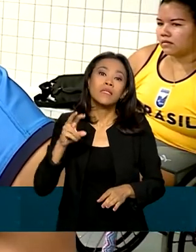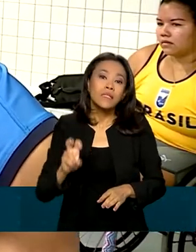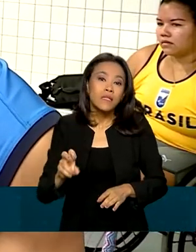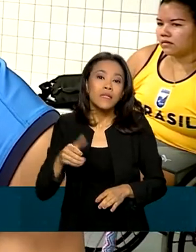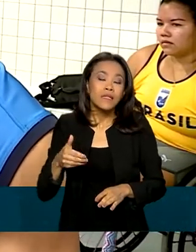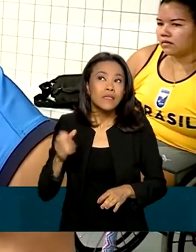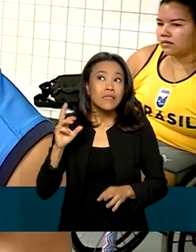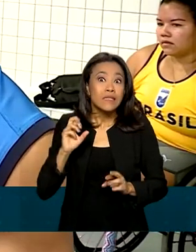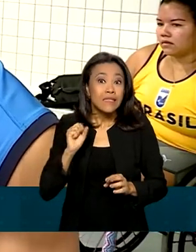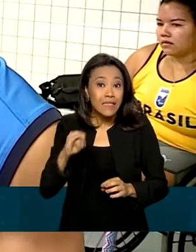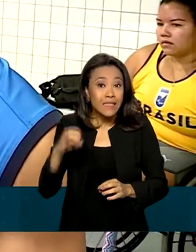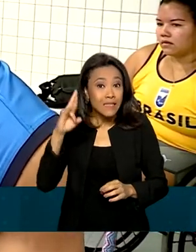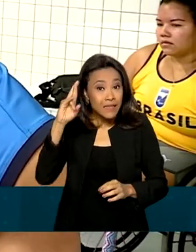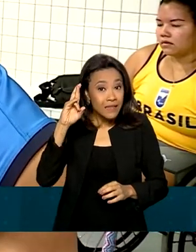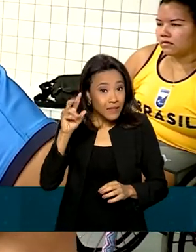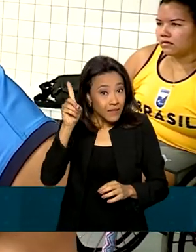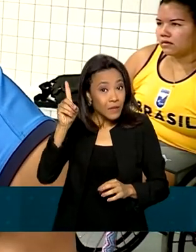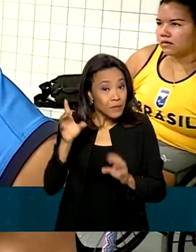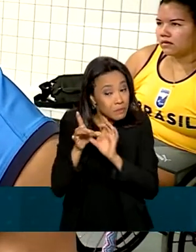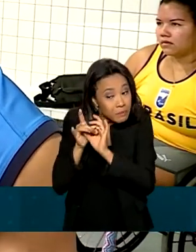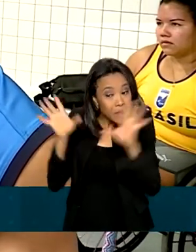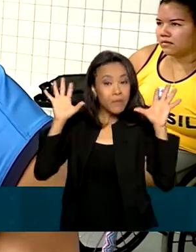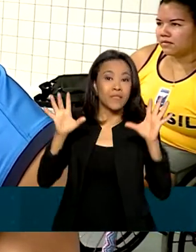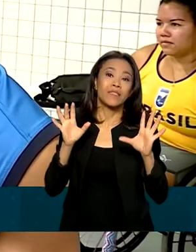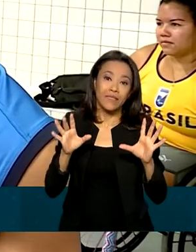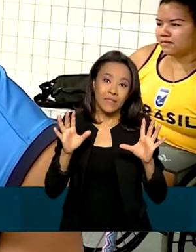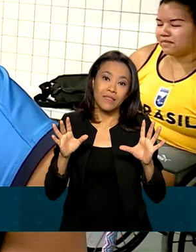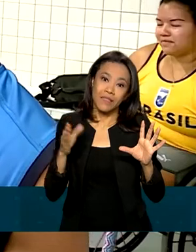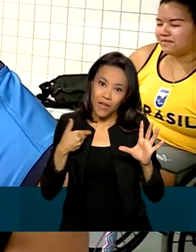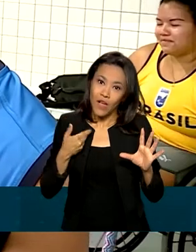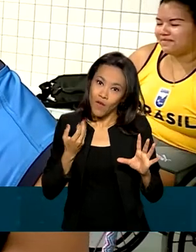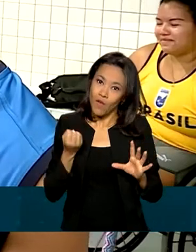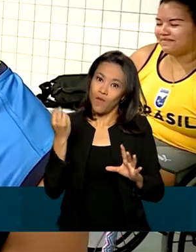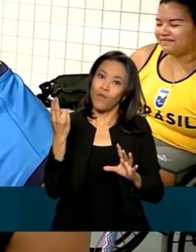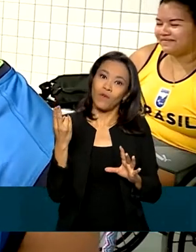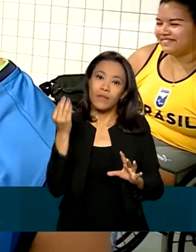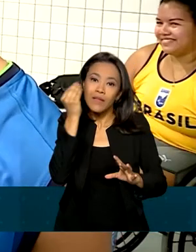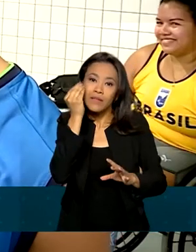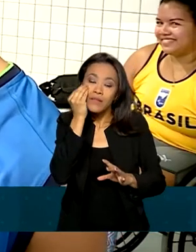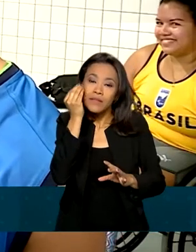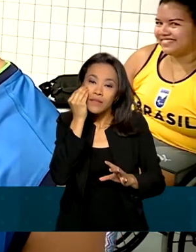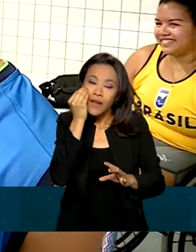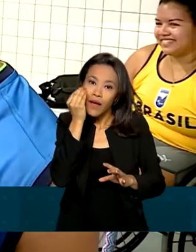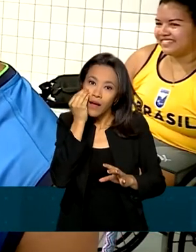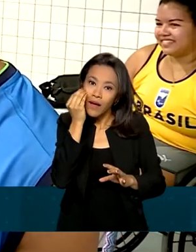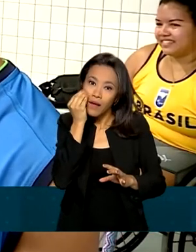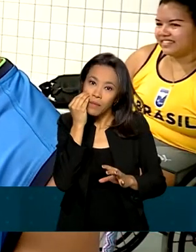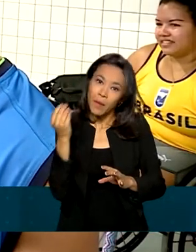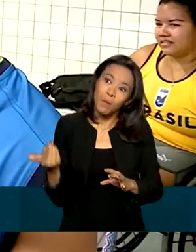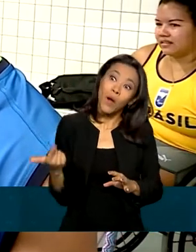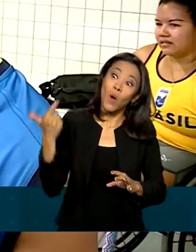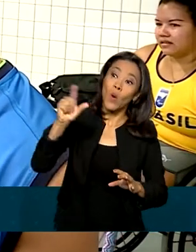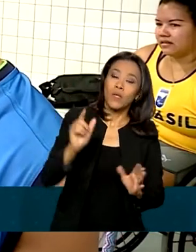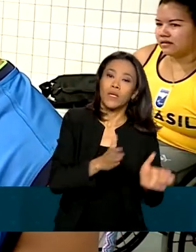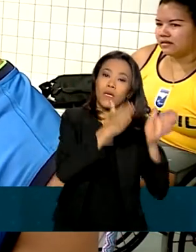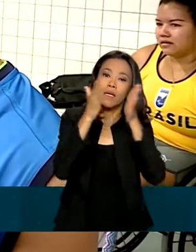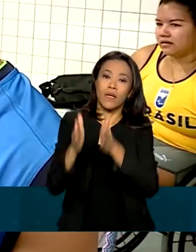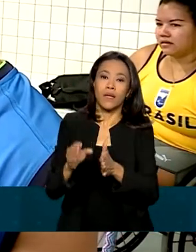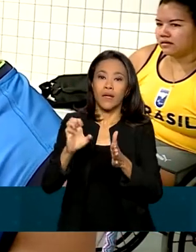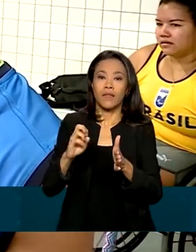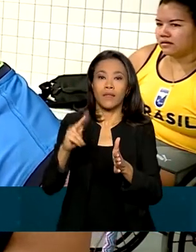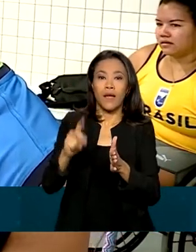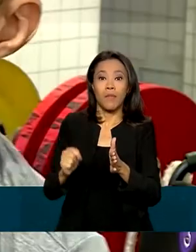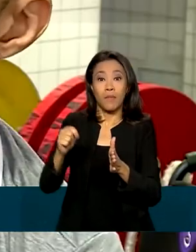Deus quiser vou tentar ficar triste top entre os top 10 para mim tentar ir para a próxima etapa que vai ser a Copa